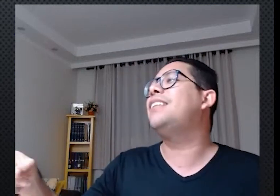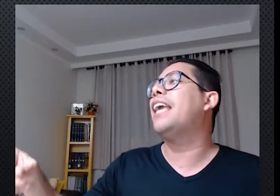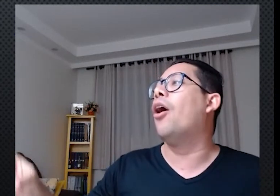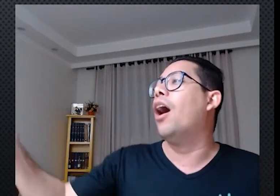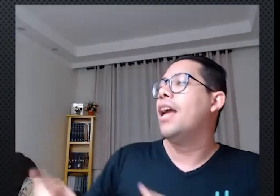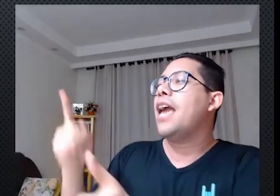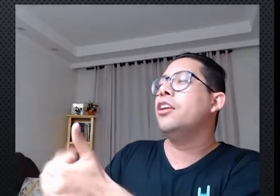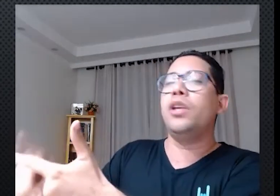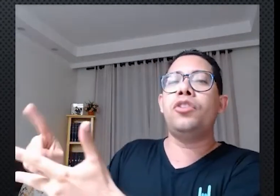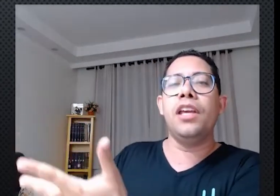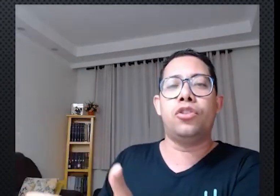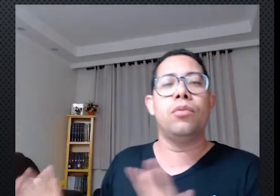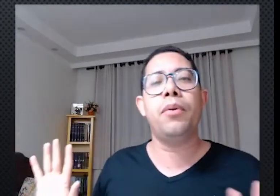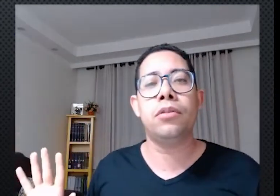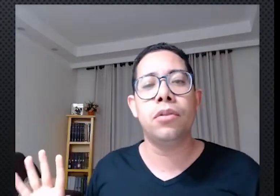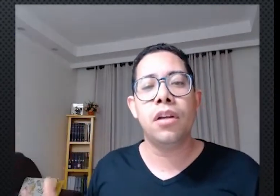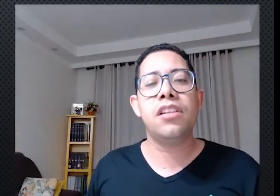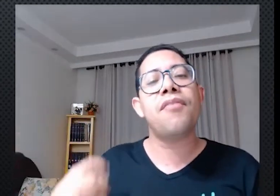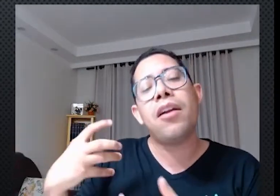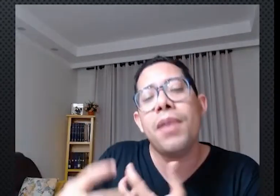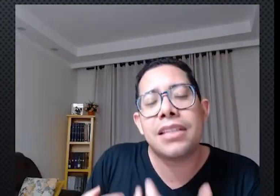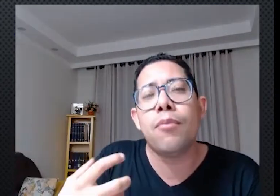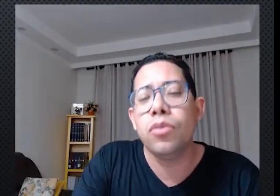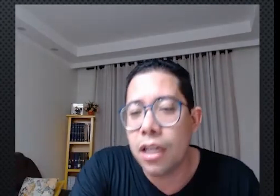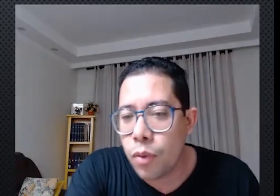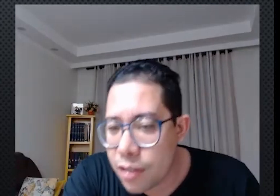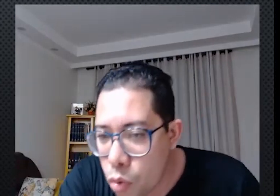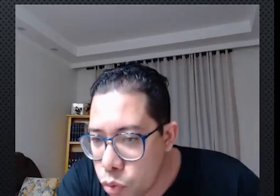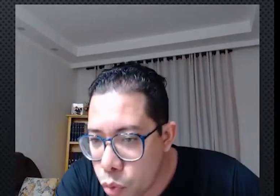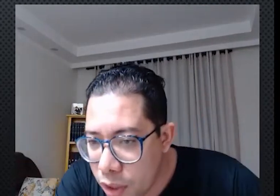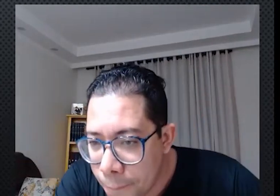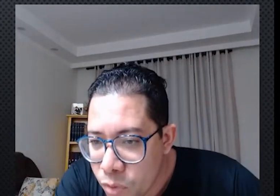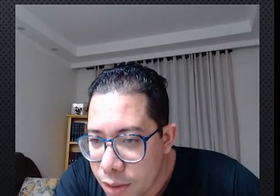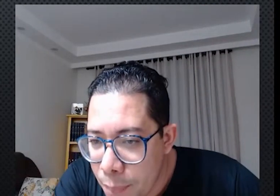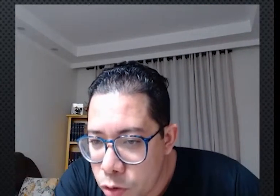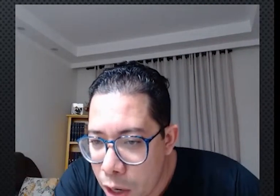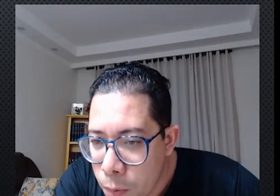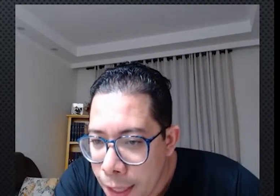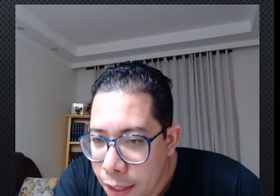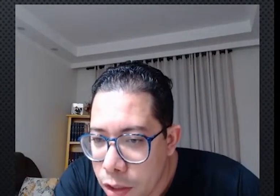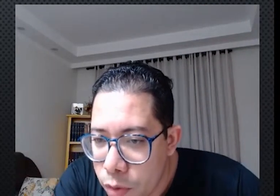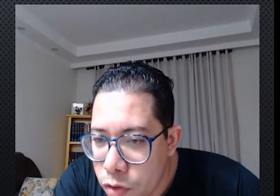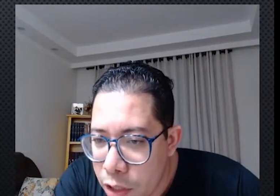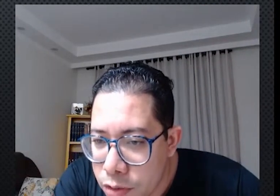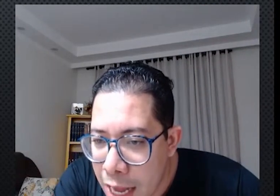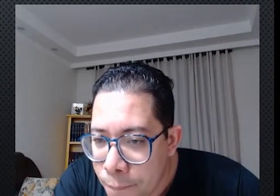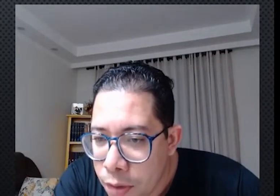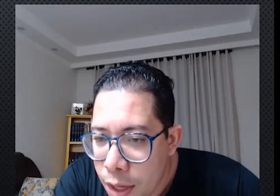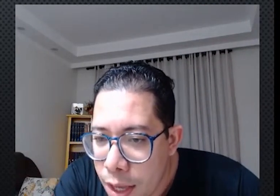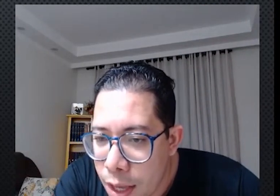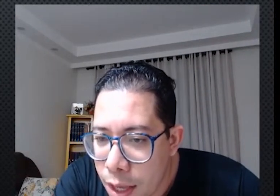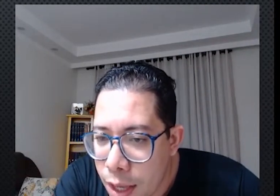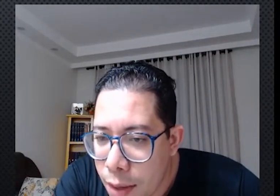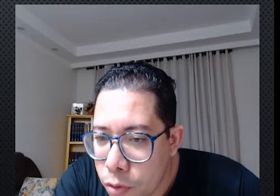sei o que você quer, é isso. Pronto, você já vai começar mudando essa cultura, tá, pessoal? Então isso vai ajudar